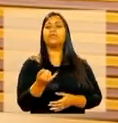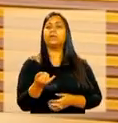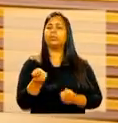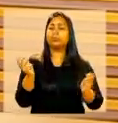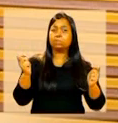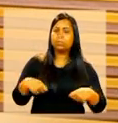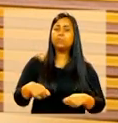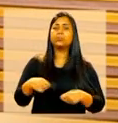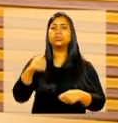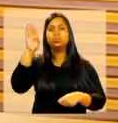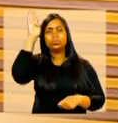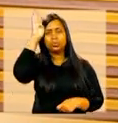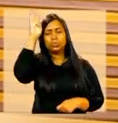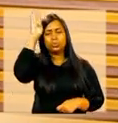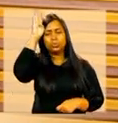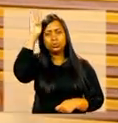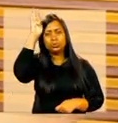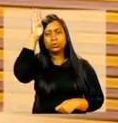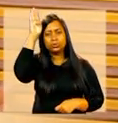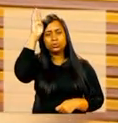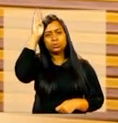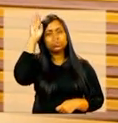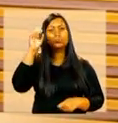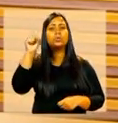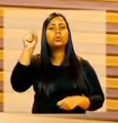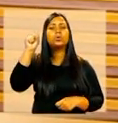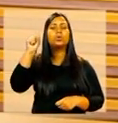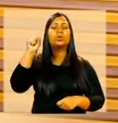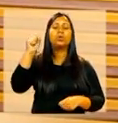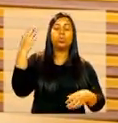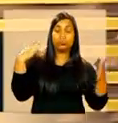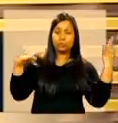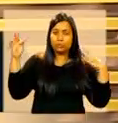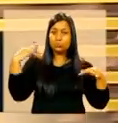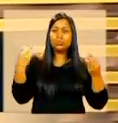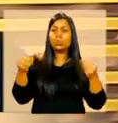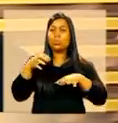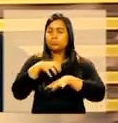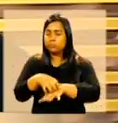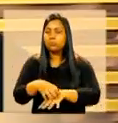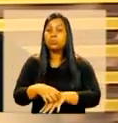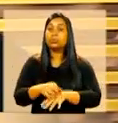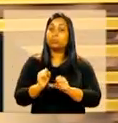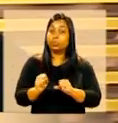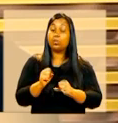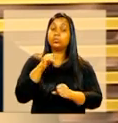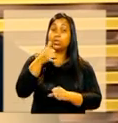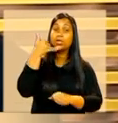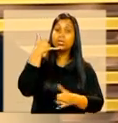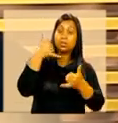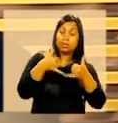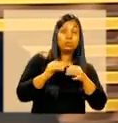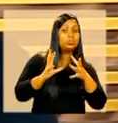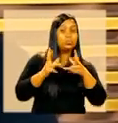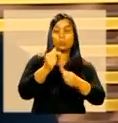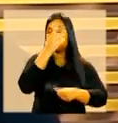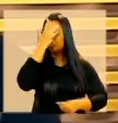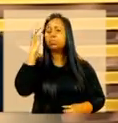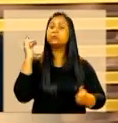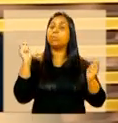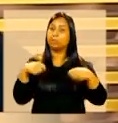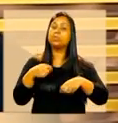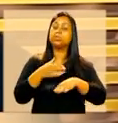pode fazer parte do turismo social do SESC e como ter acesso, como que funciona? Certo, é só buscar a nossa central de atendimento, todo mundo